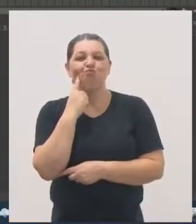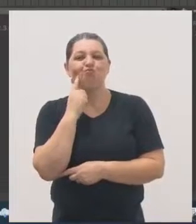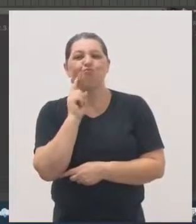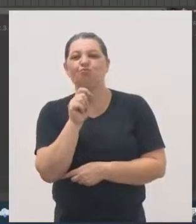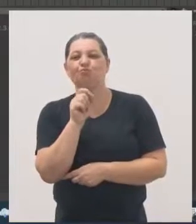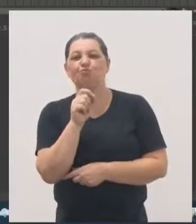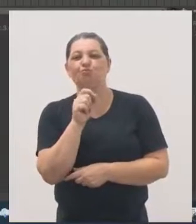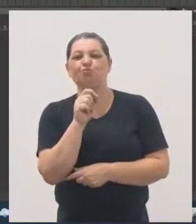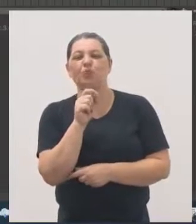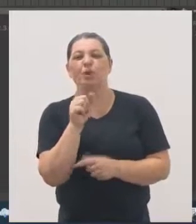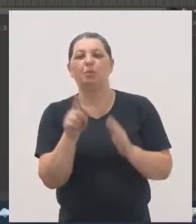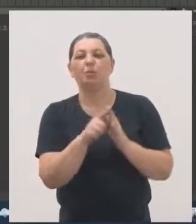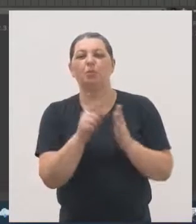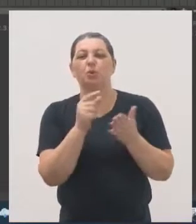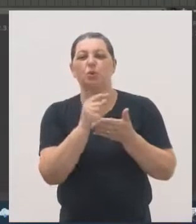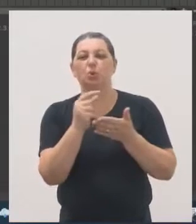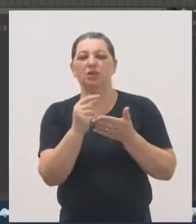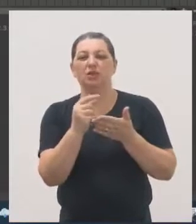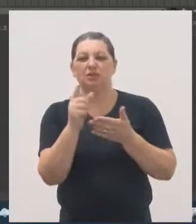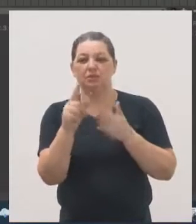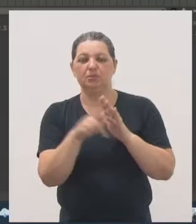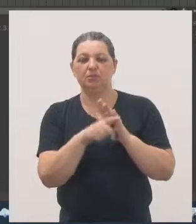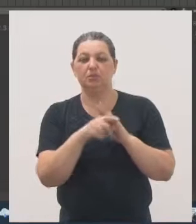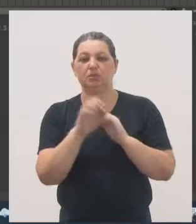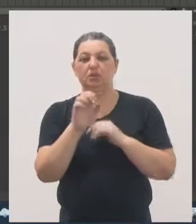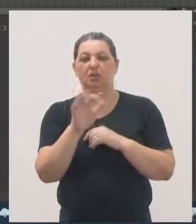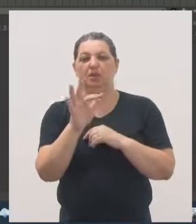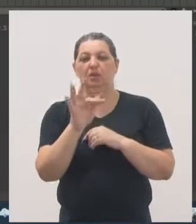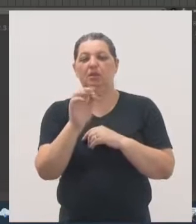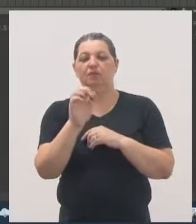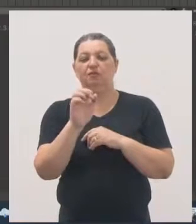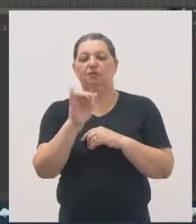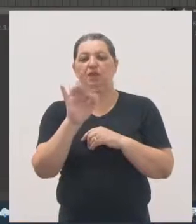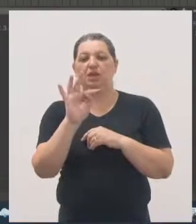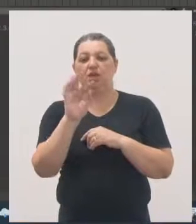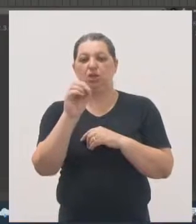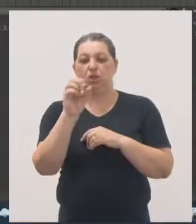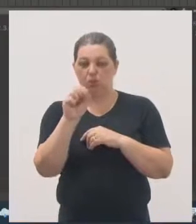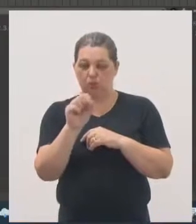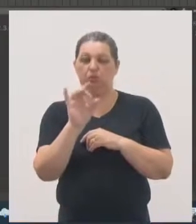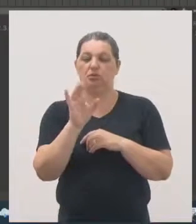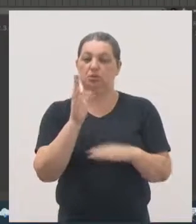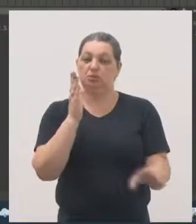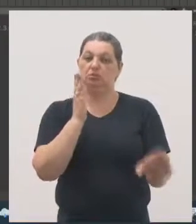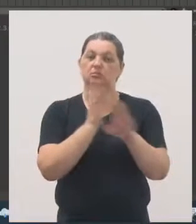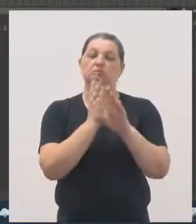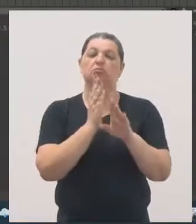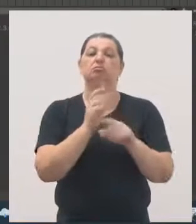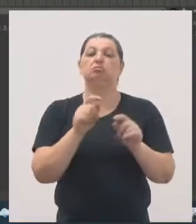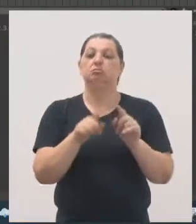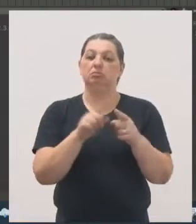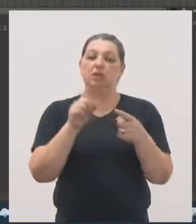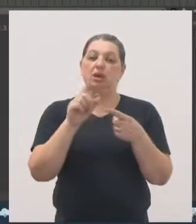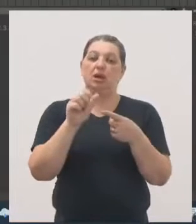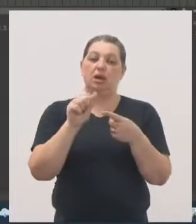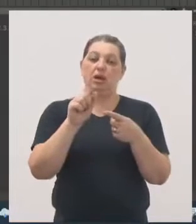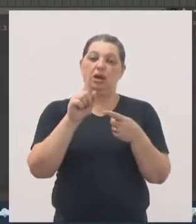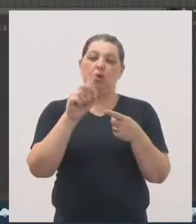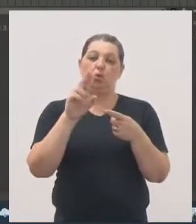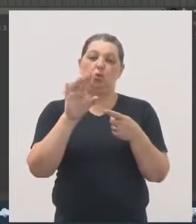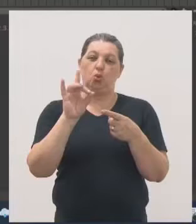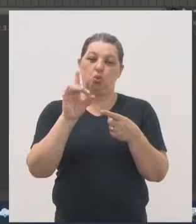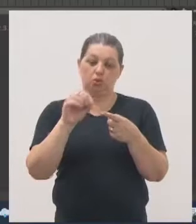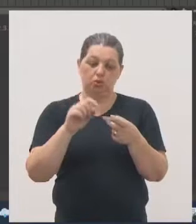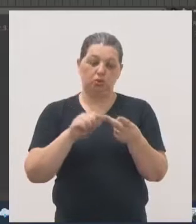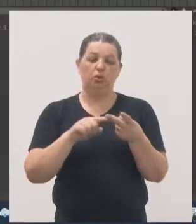dos quadrinhos de selecionar, como que você falou? Os efeitos. Os efeitos também a gente só vai descobrir ali, o agudo, o grave também a gente só vai... Então, a